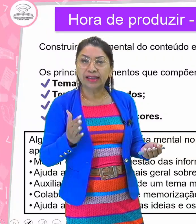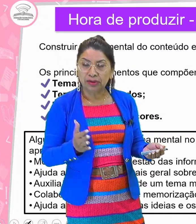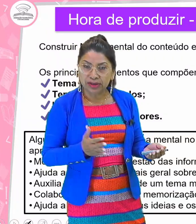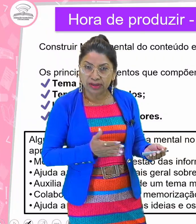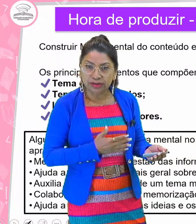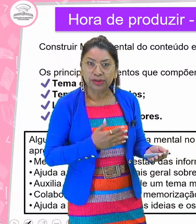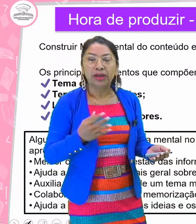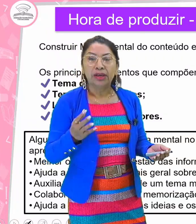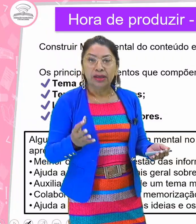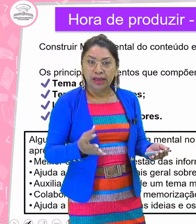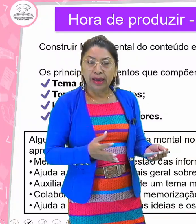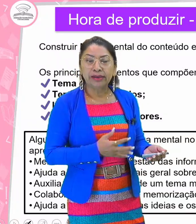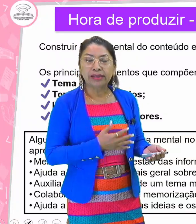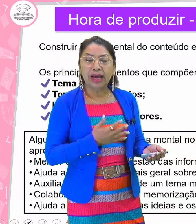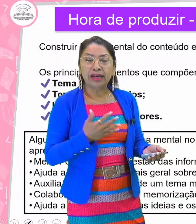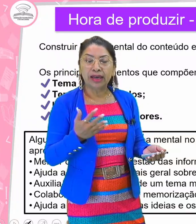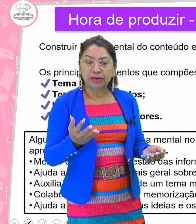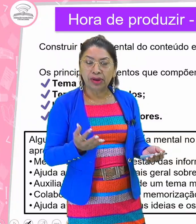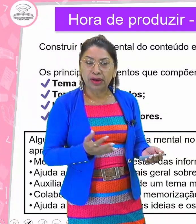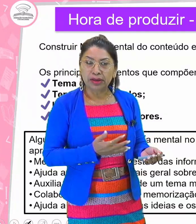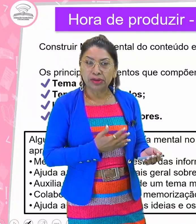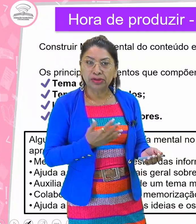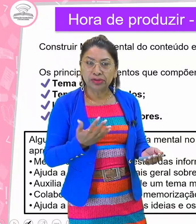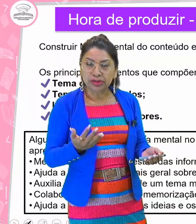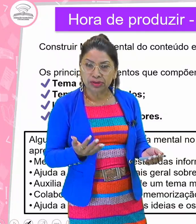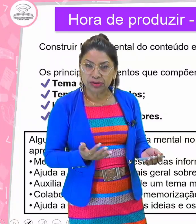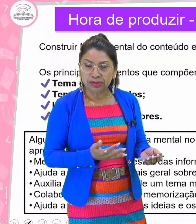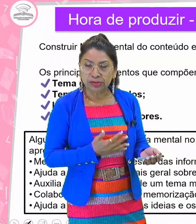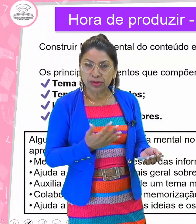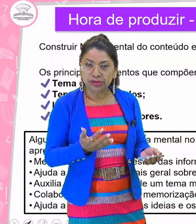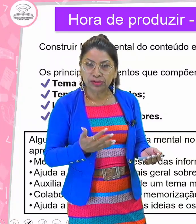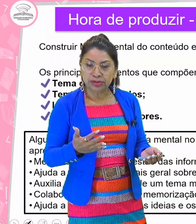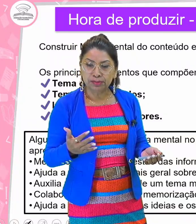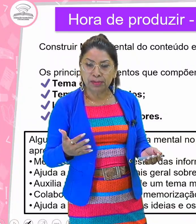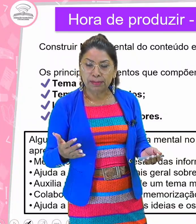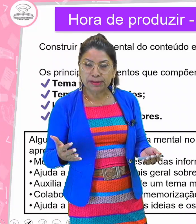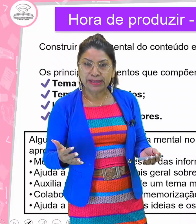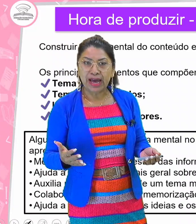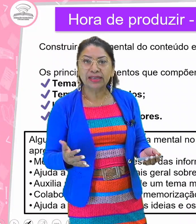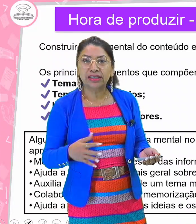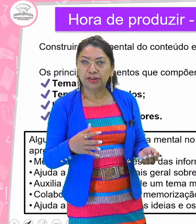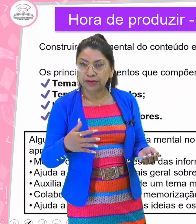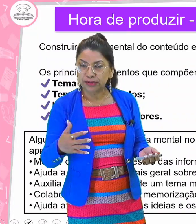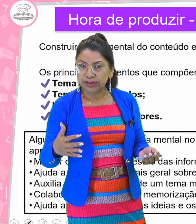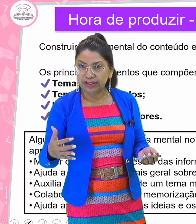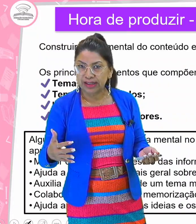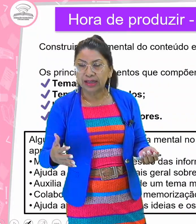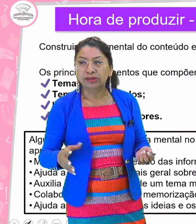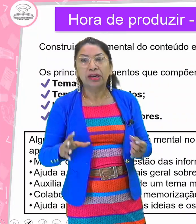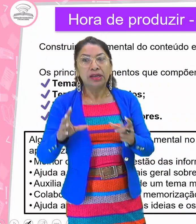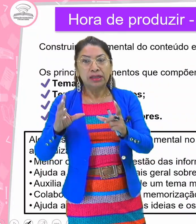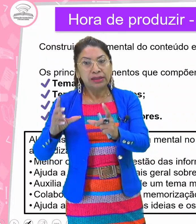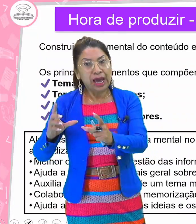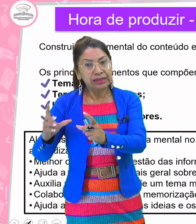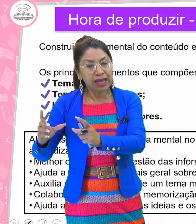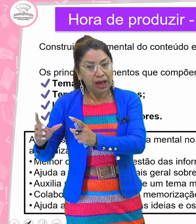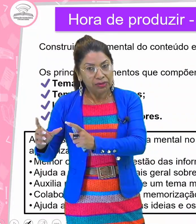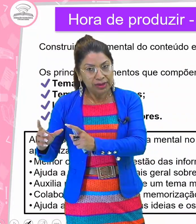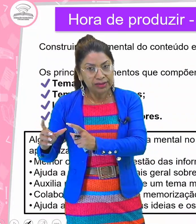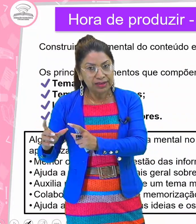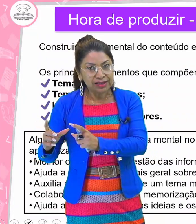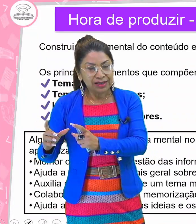está catalogando, né, está aí todo com todos os mapas mentais que já foram solicitados